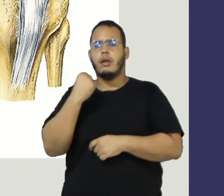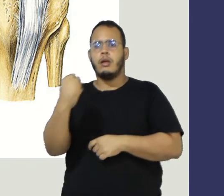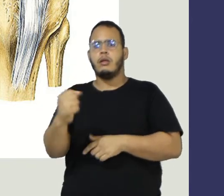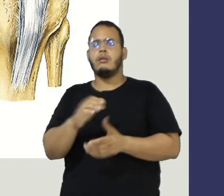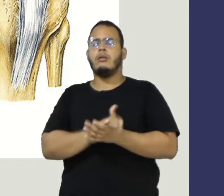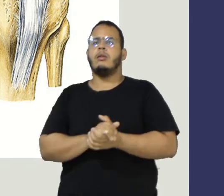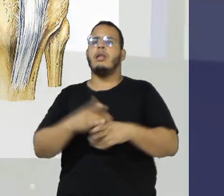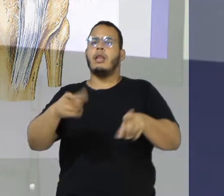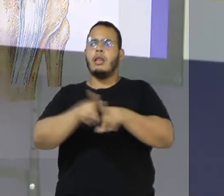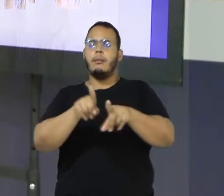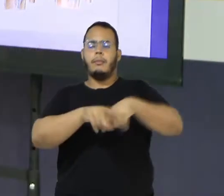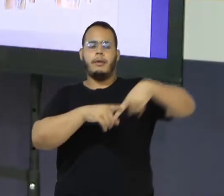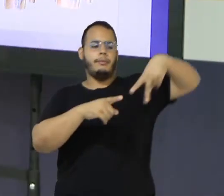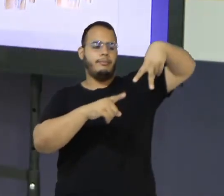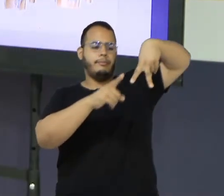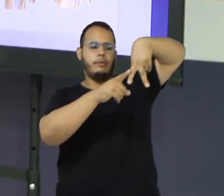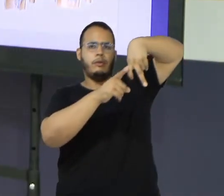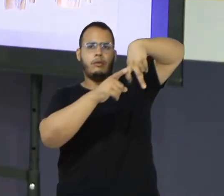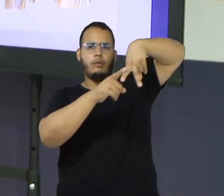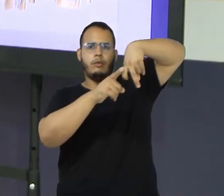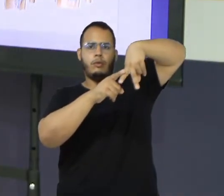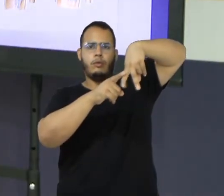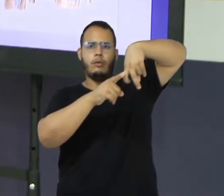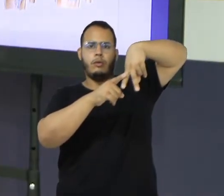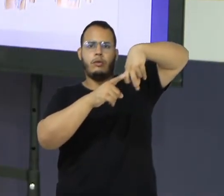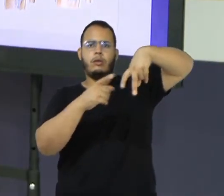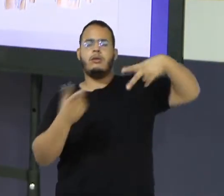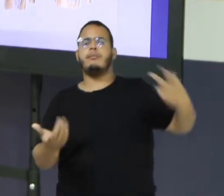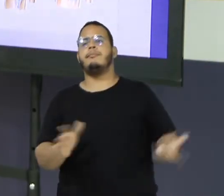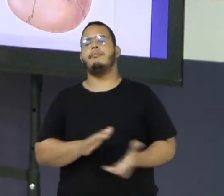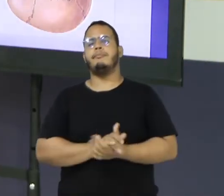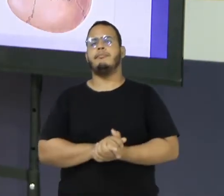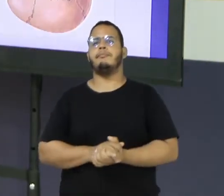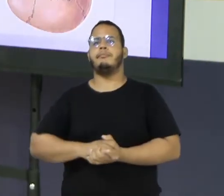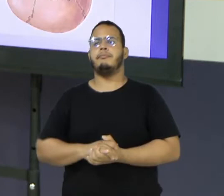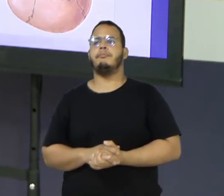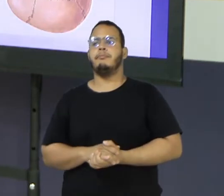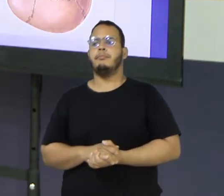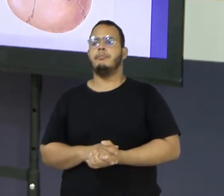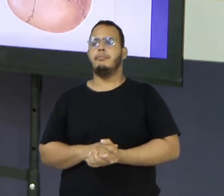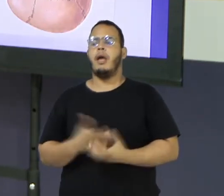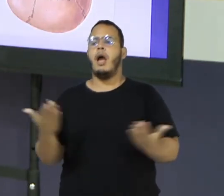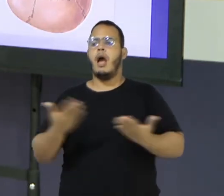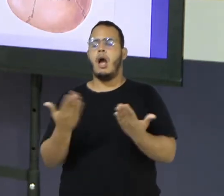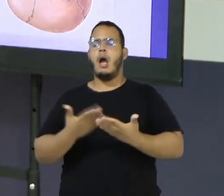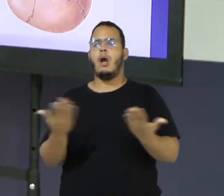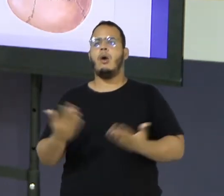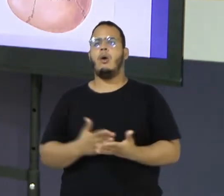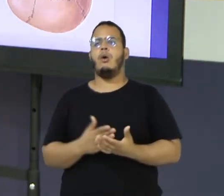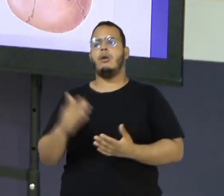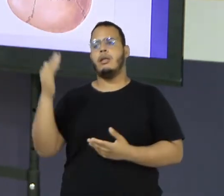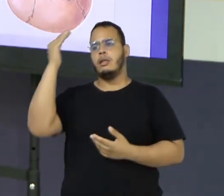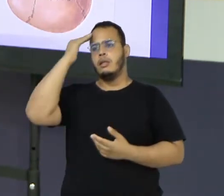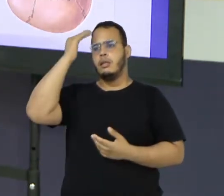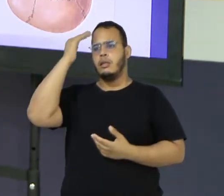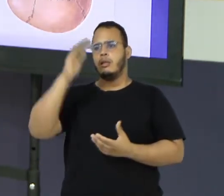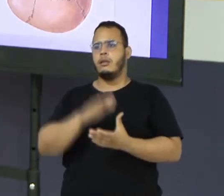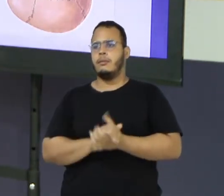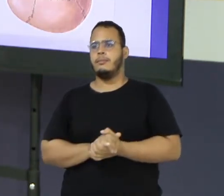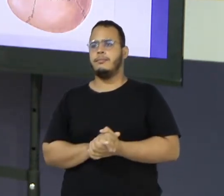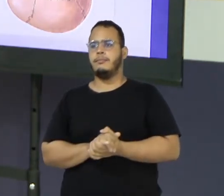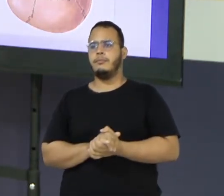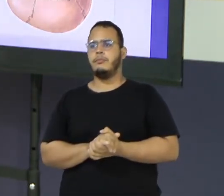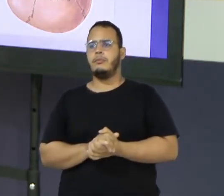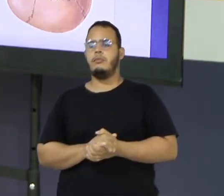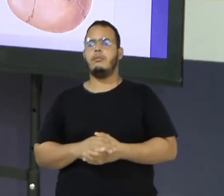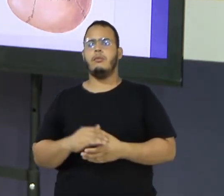a gente vai ter as articulações móveis, certo? Agora a gente vai conhecer o que a gente chama de